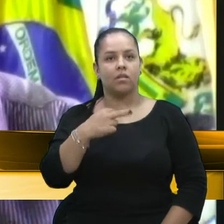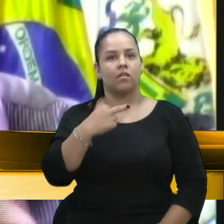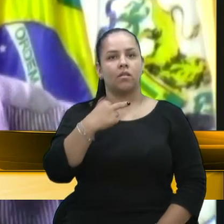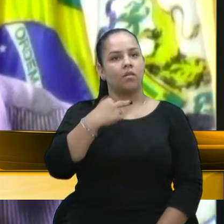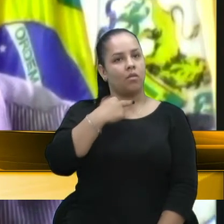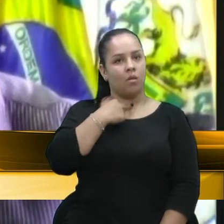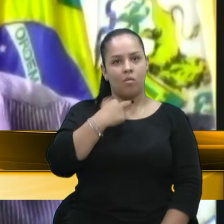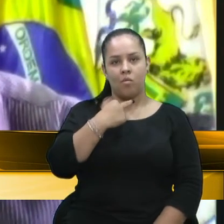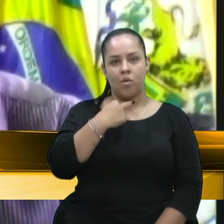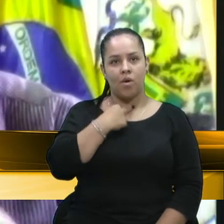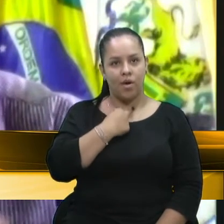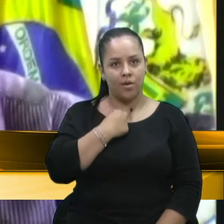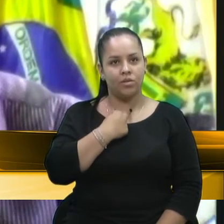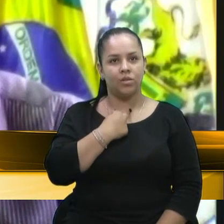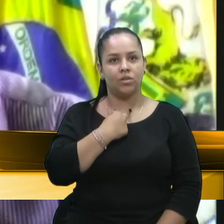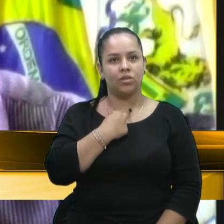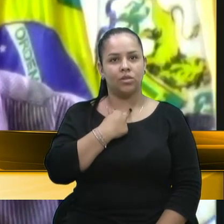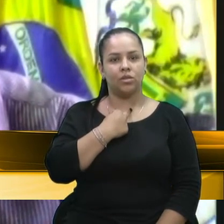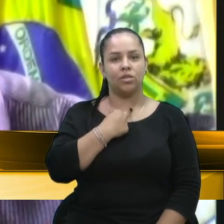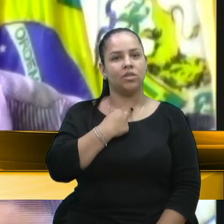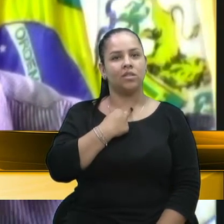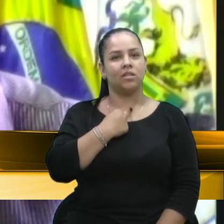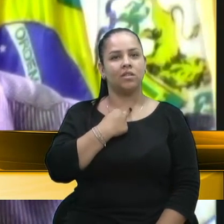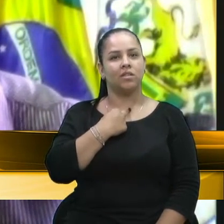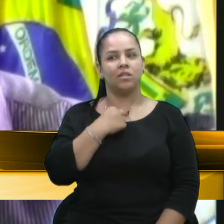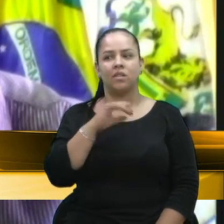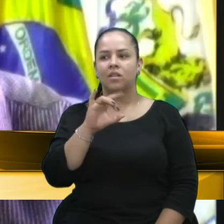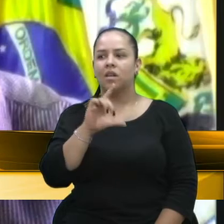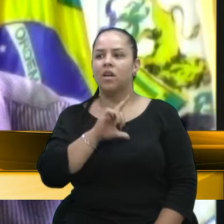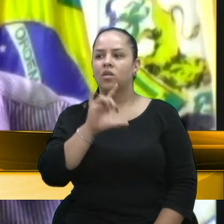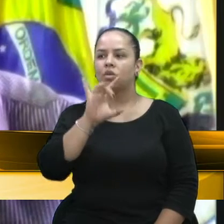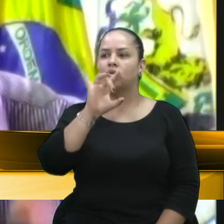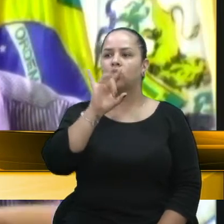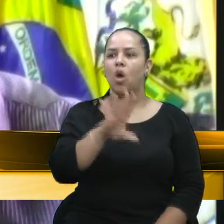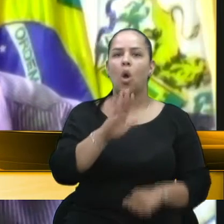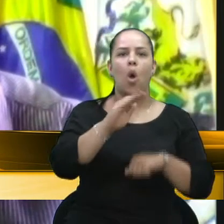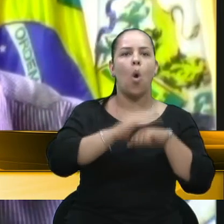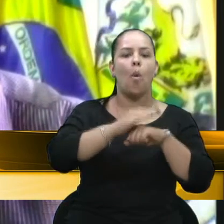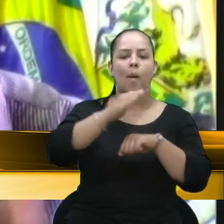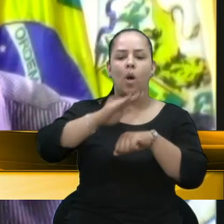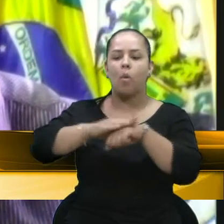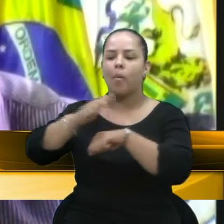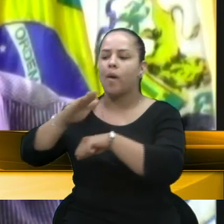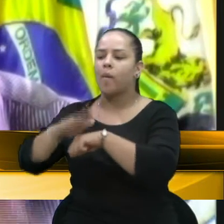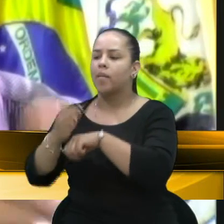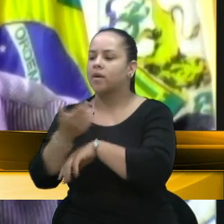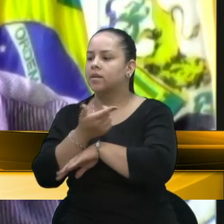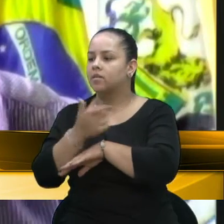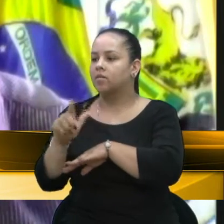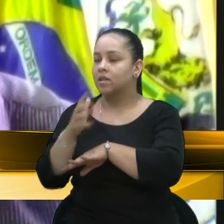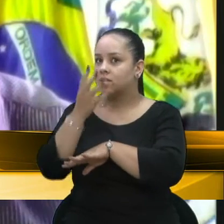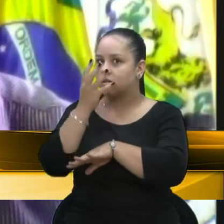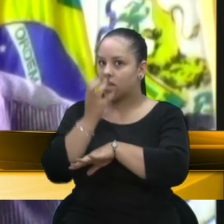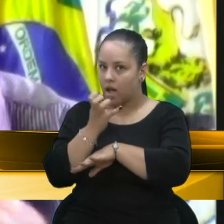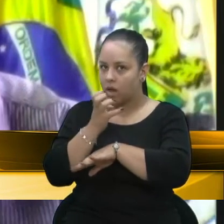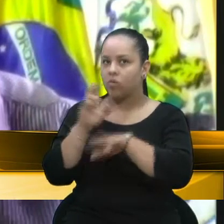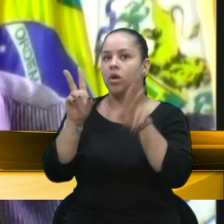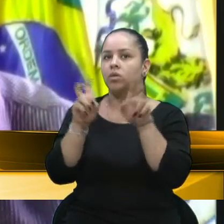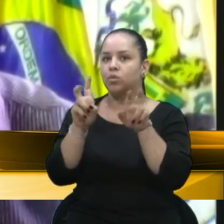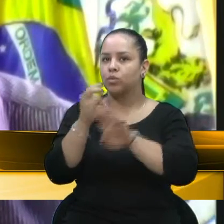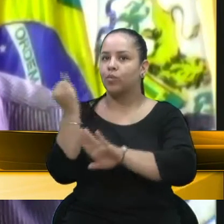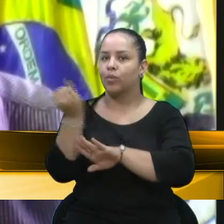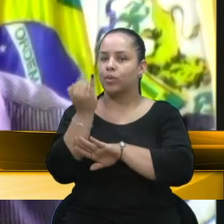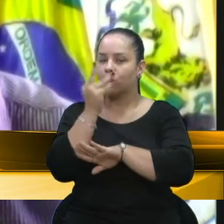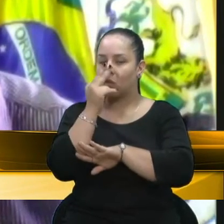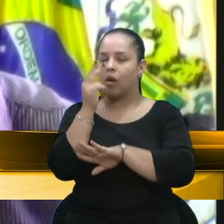mais arrumar apenas culpados e não ter seriedade com assuntos pertinentes como esse. Parabéns mais